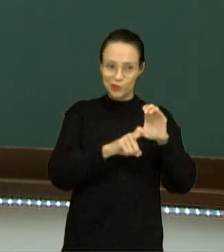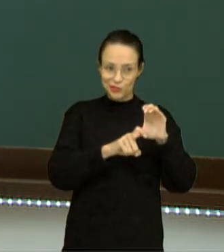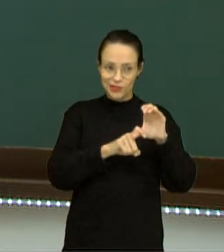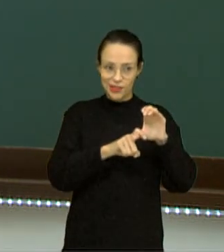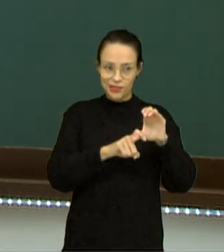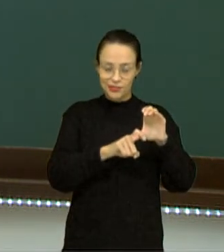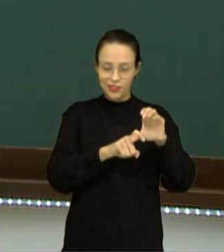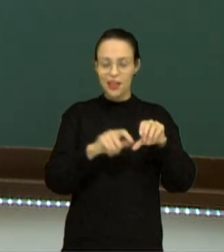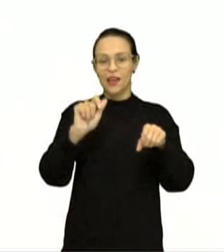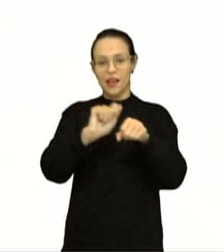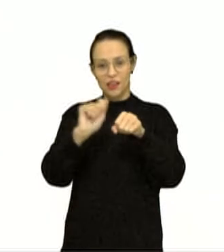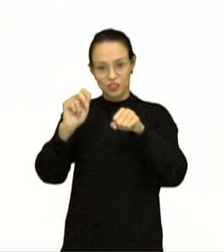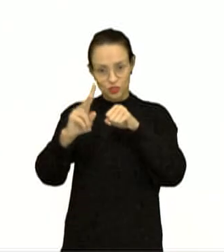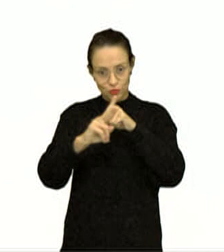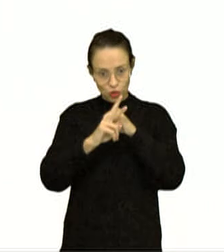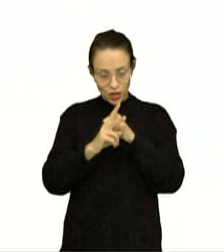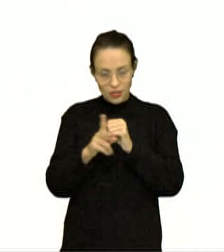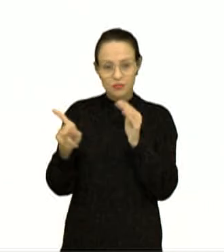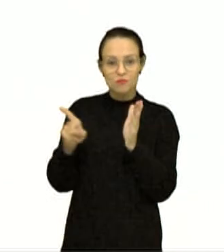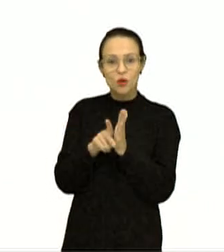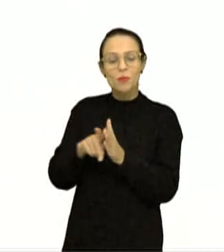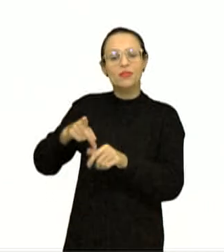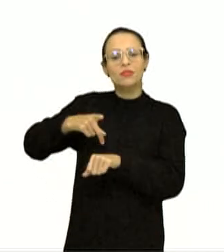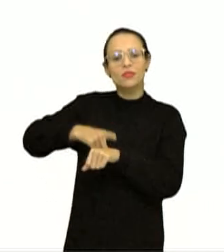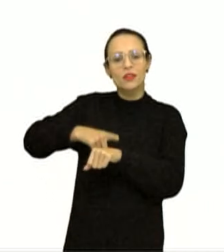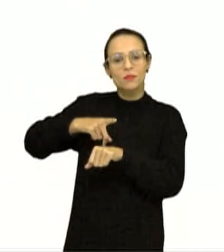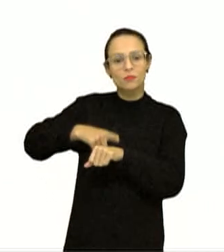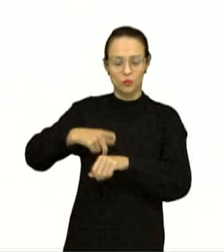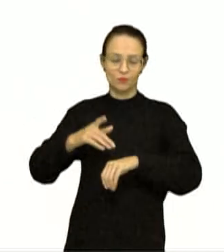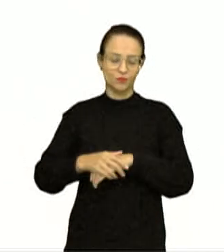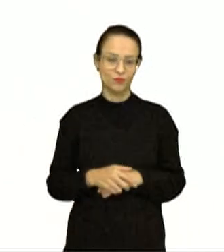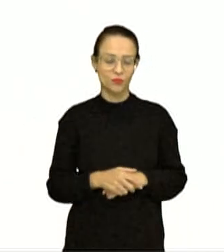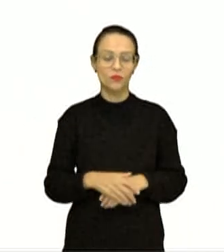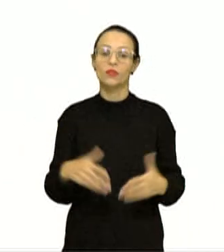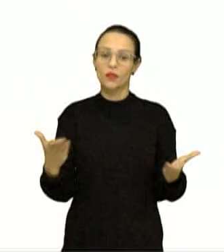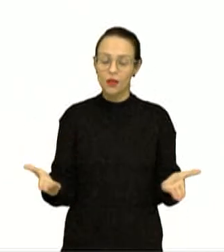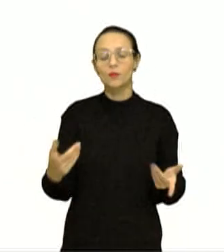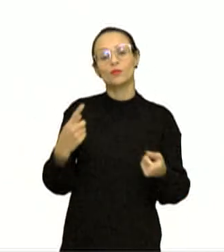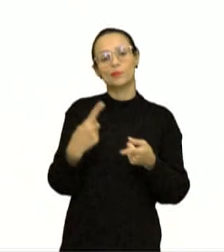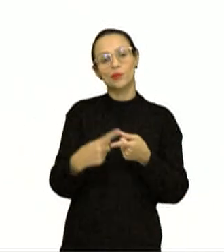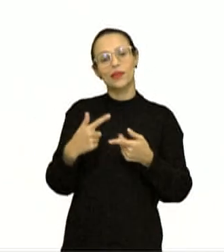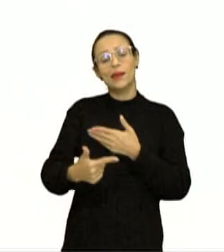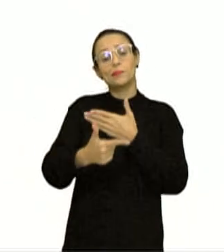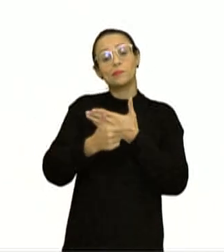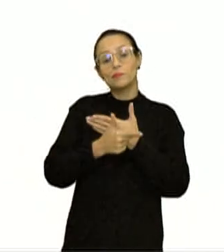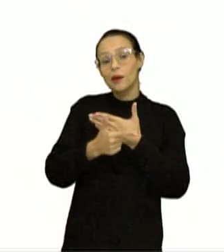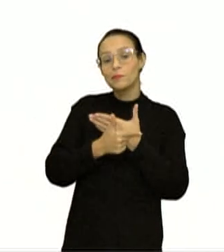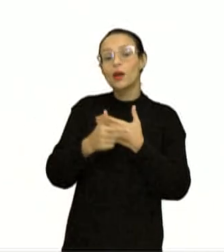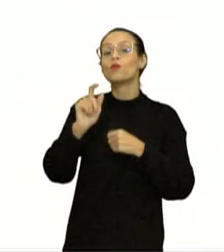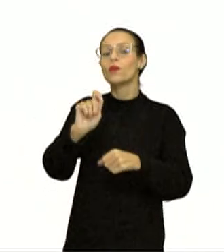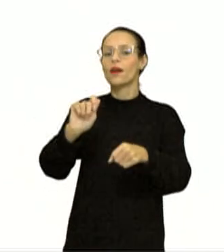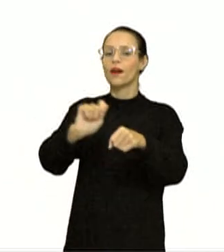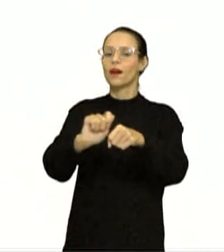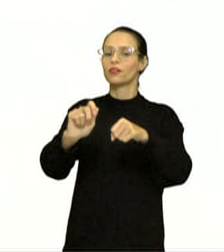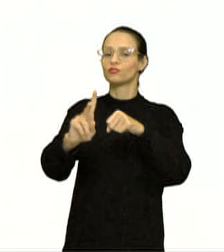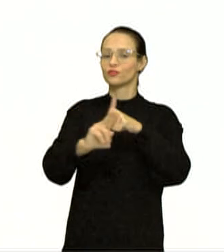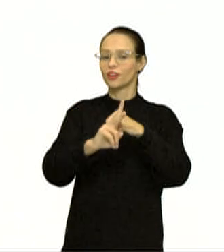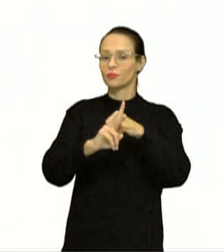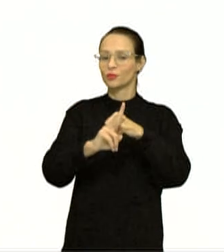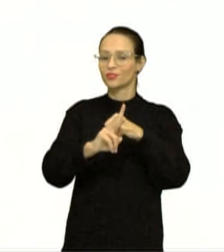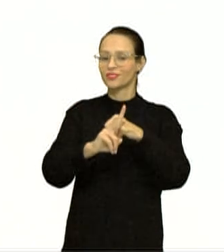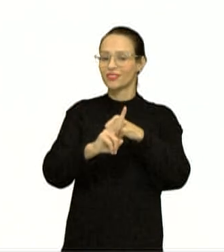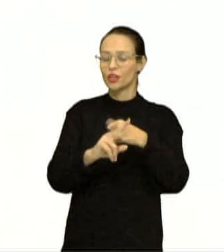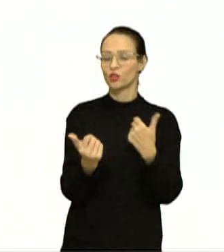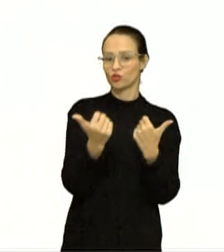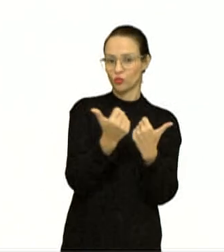subordinadas adverbiais temporais. Isso mesmo, pois elas exercem um papel de advérbio. Se nós trocamos